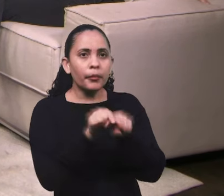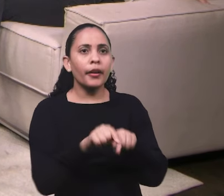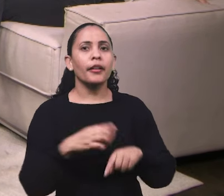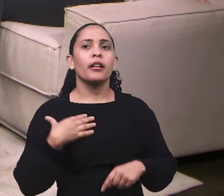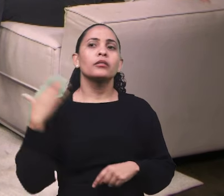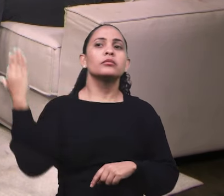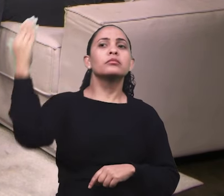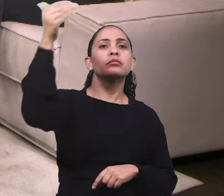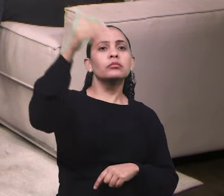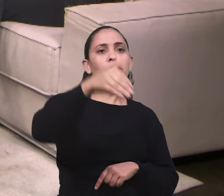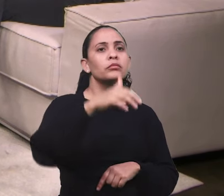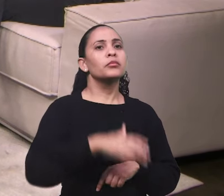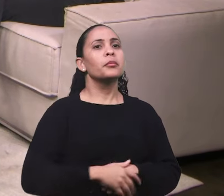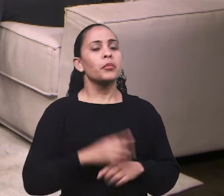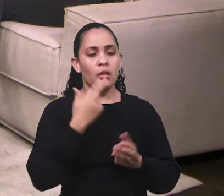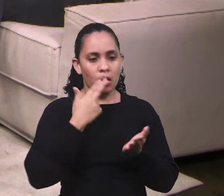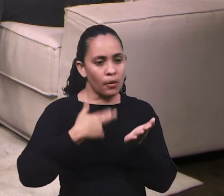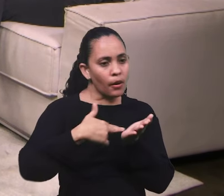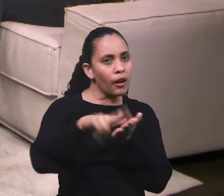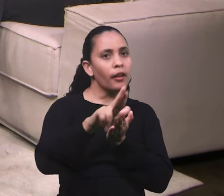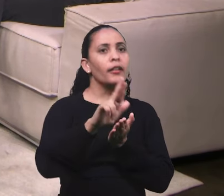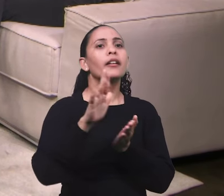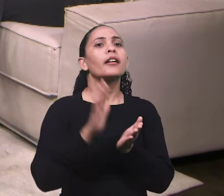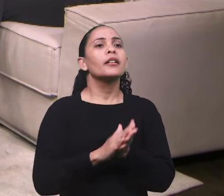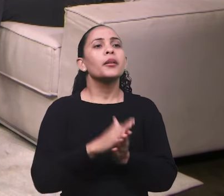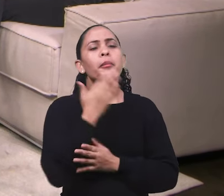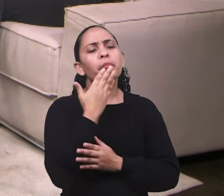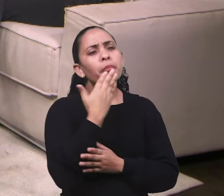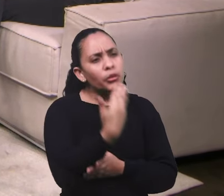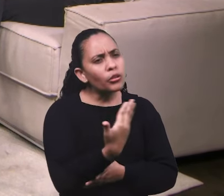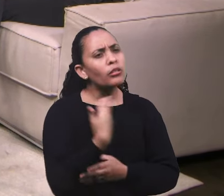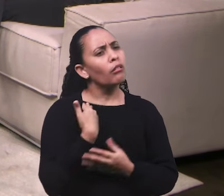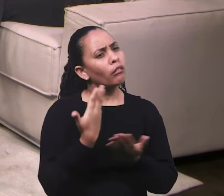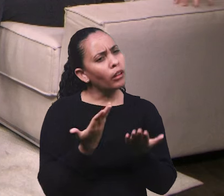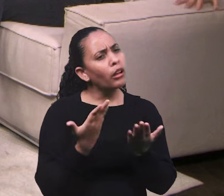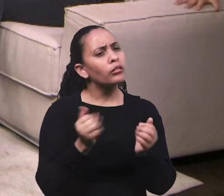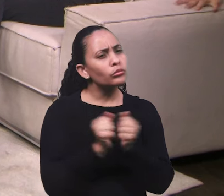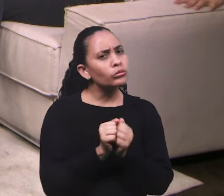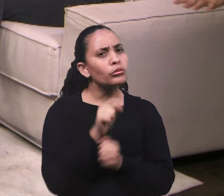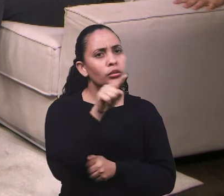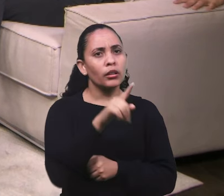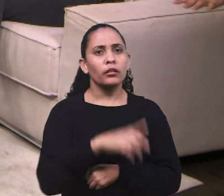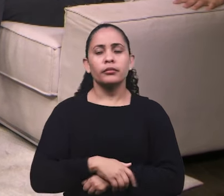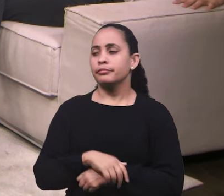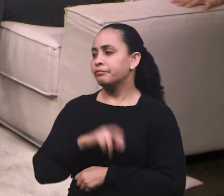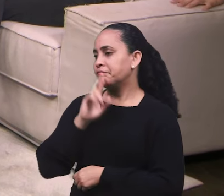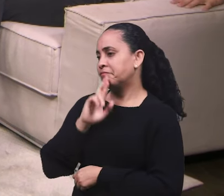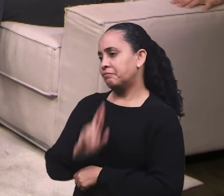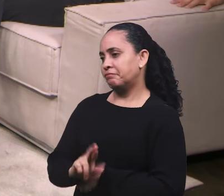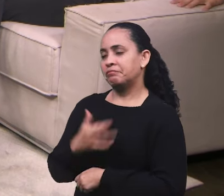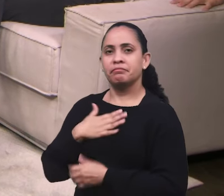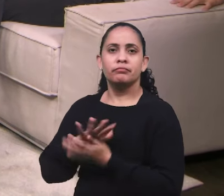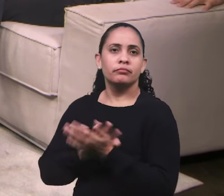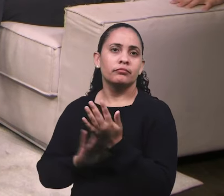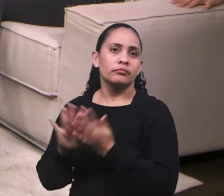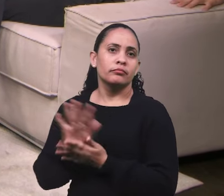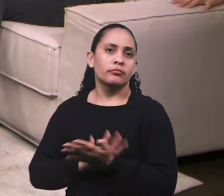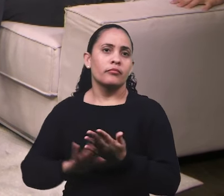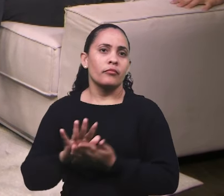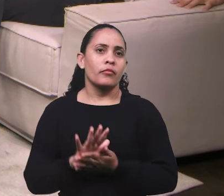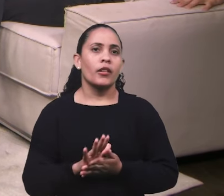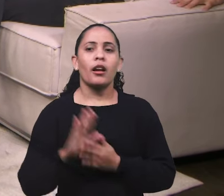o que aconteceu? Mandou uma carta naquela época, pedindo e tal. O que o cara dos Estados Unidos fez? Não viu. Nem olhou para ele. Aí com a rede